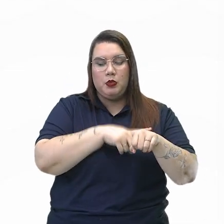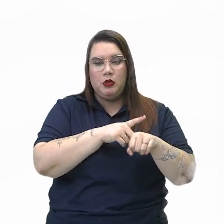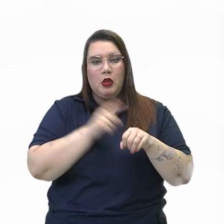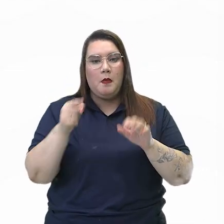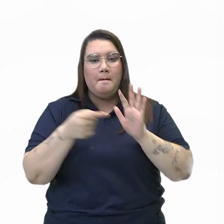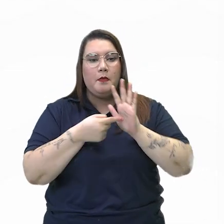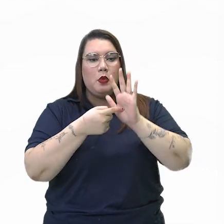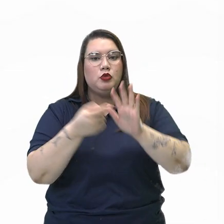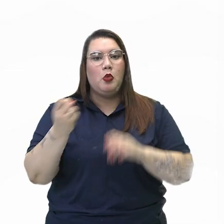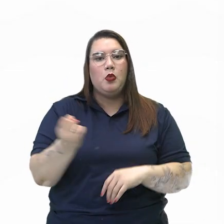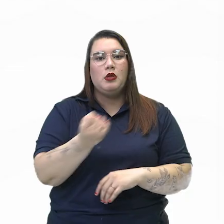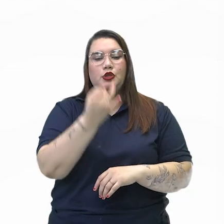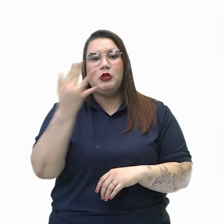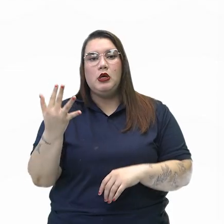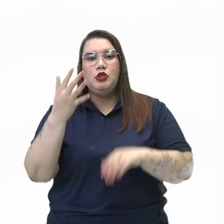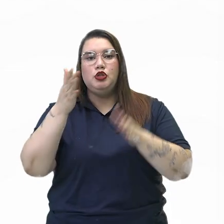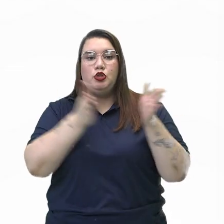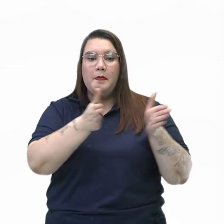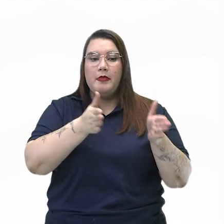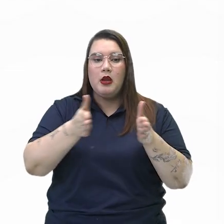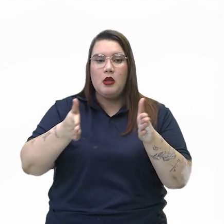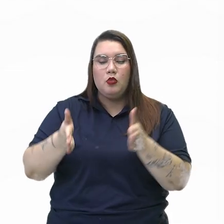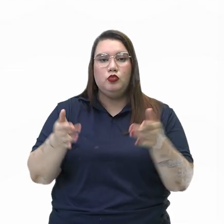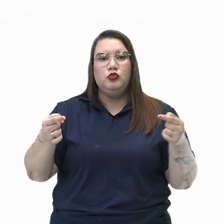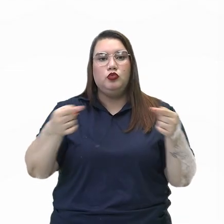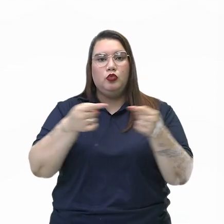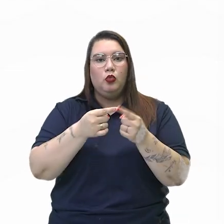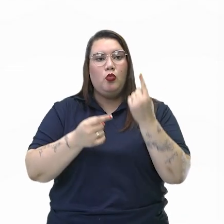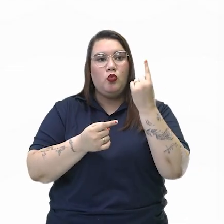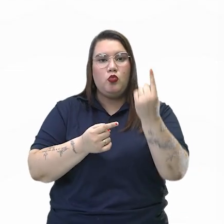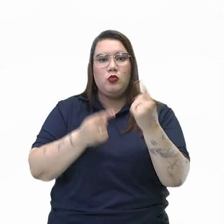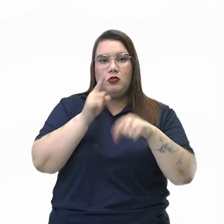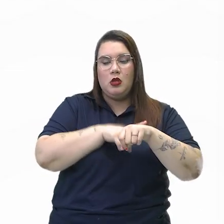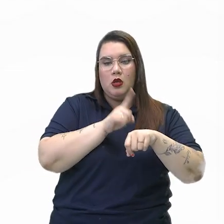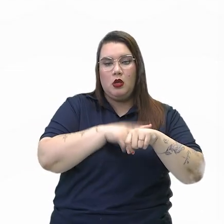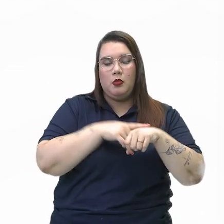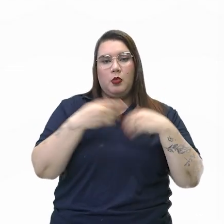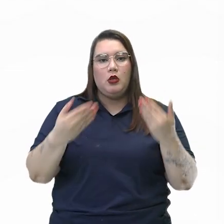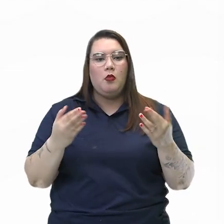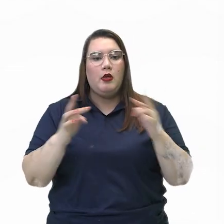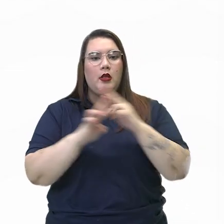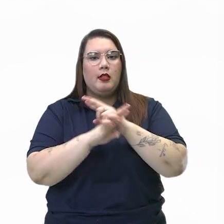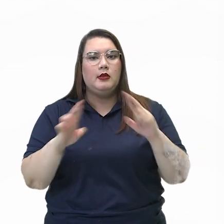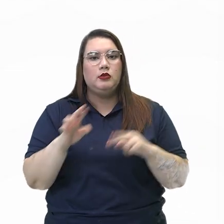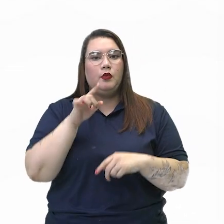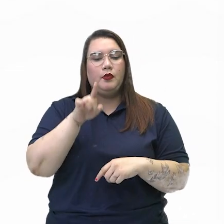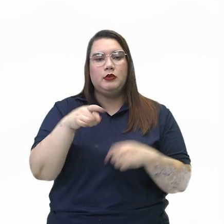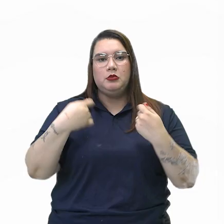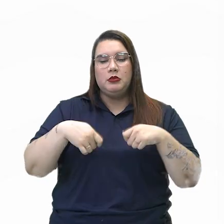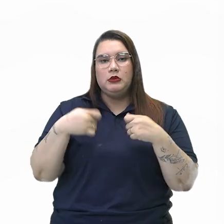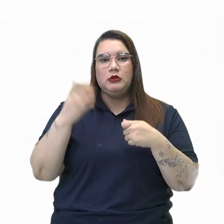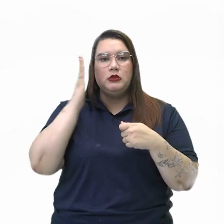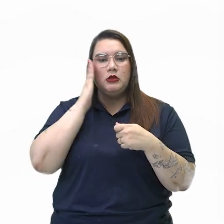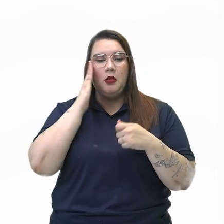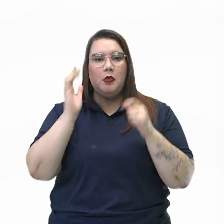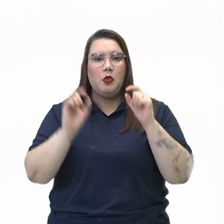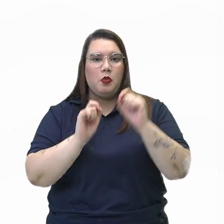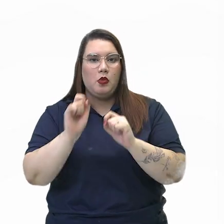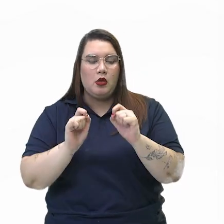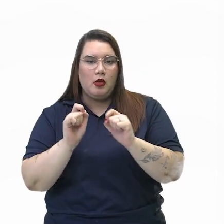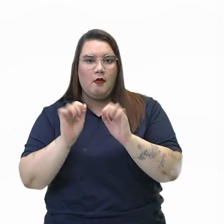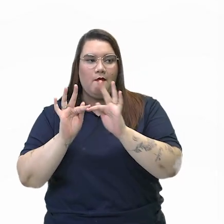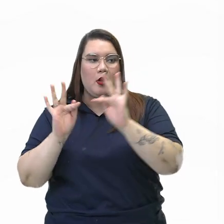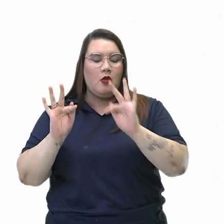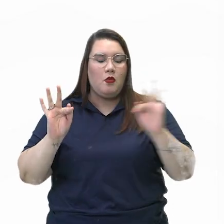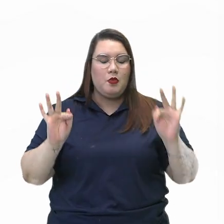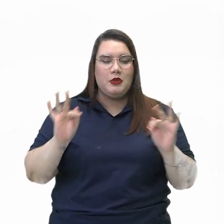períodos existentes na unidade de tempo. E aí a relação, para você, que existe entre a frequência e o período,